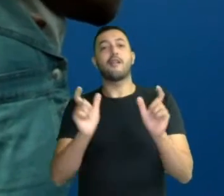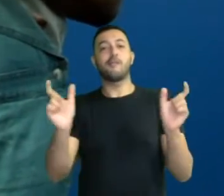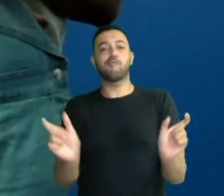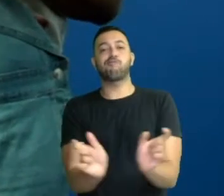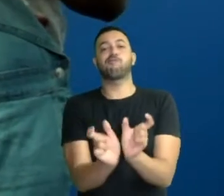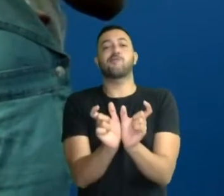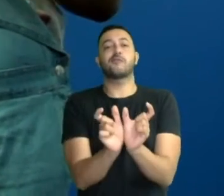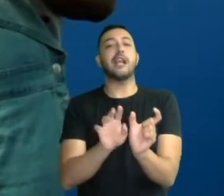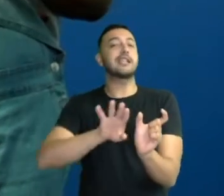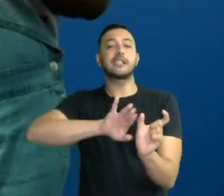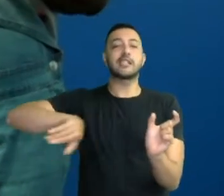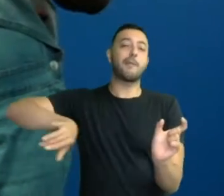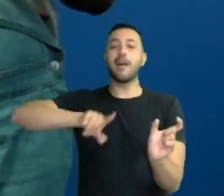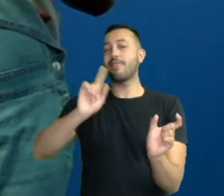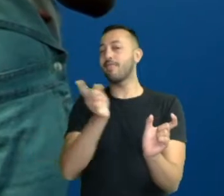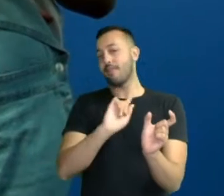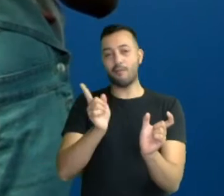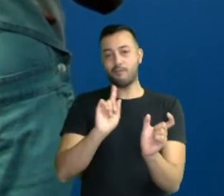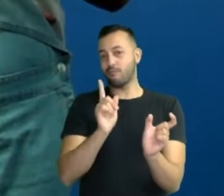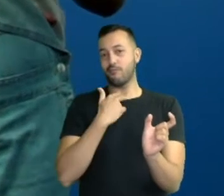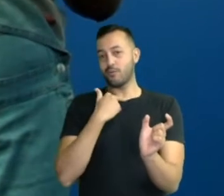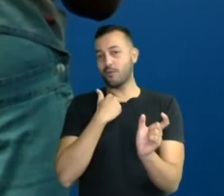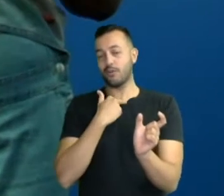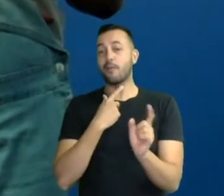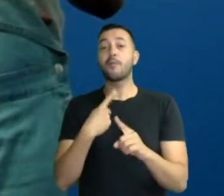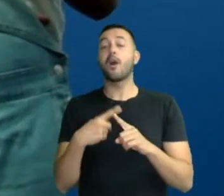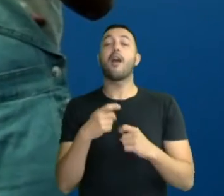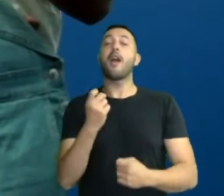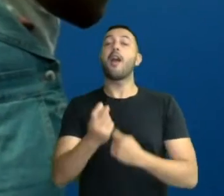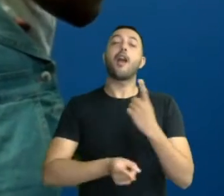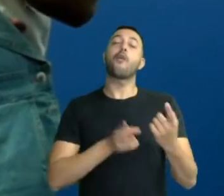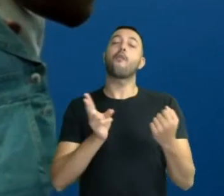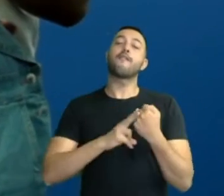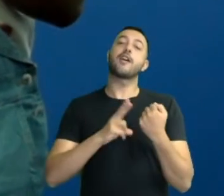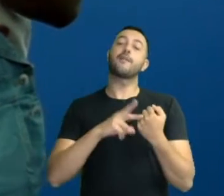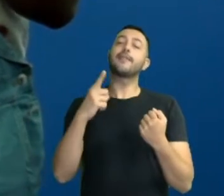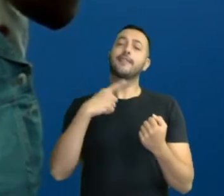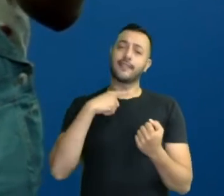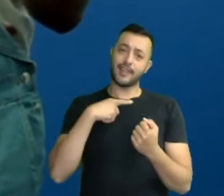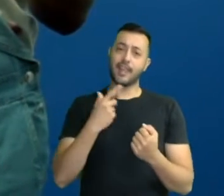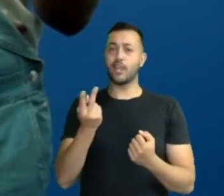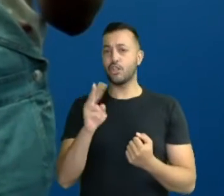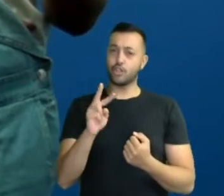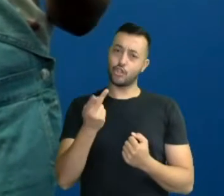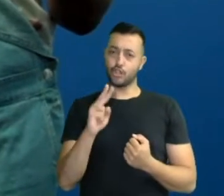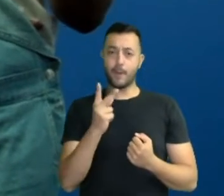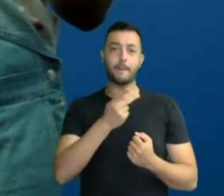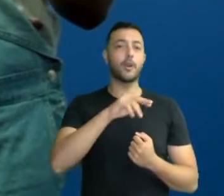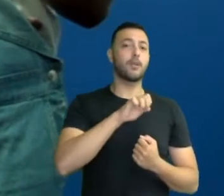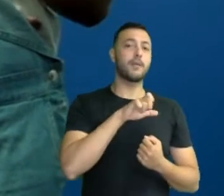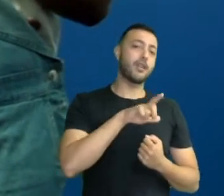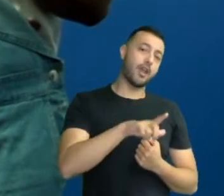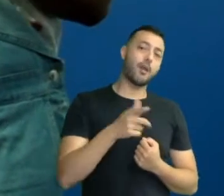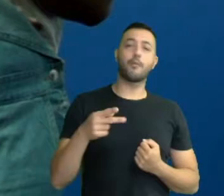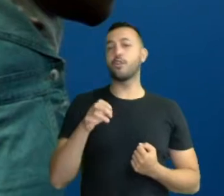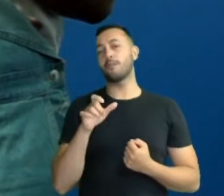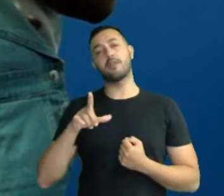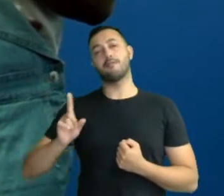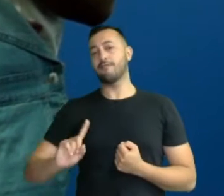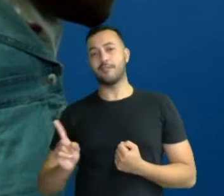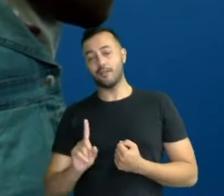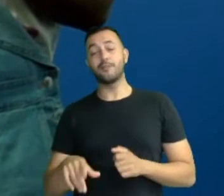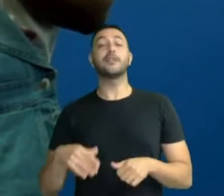separado dessa estrutura. Por quê? Alguns verbos têm as duas formas, pronominal e não